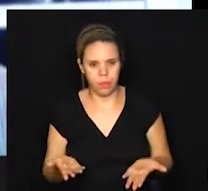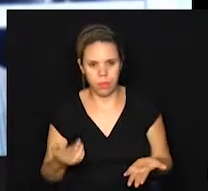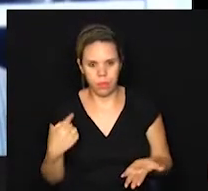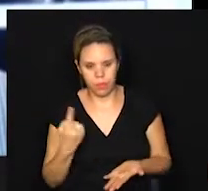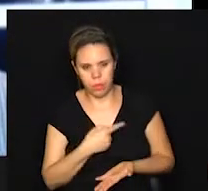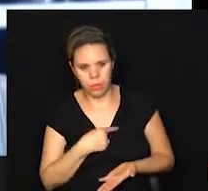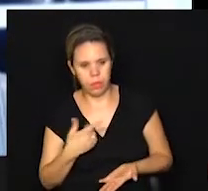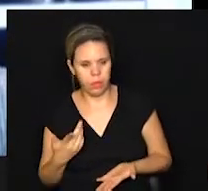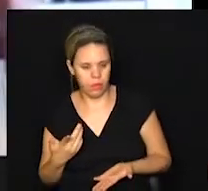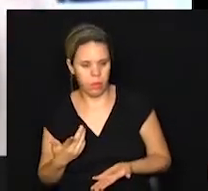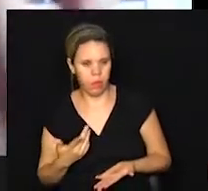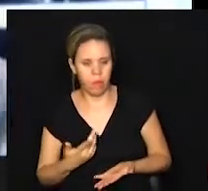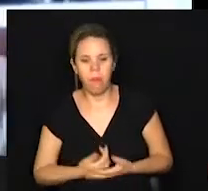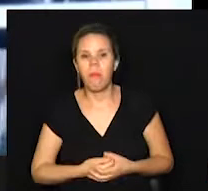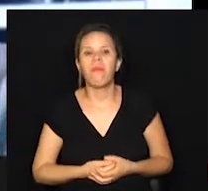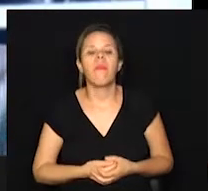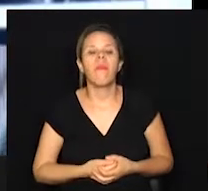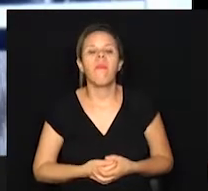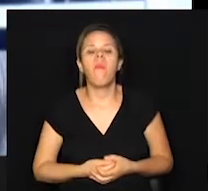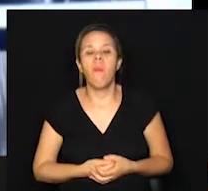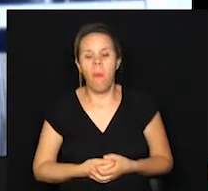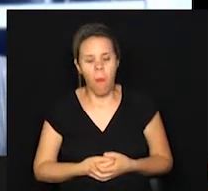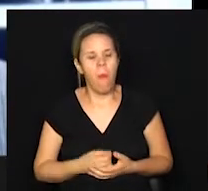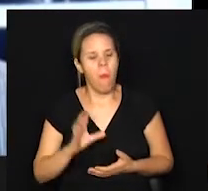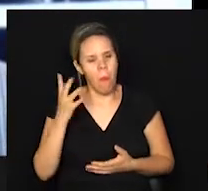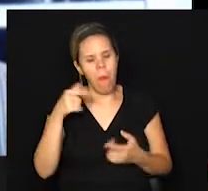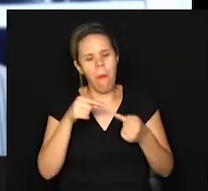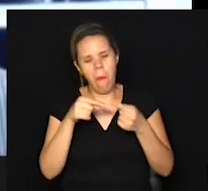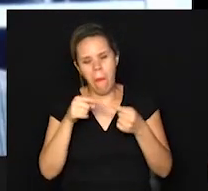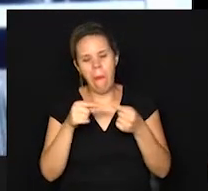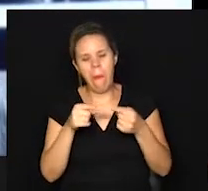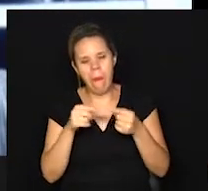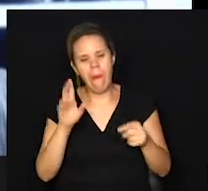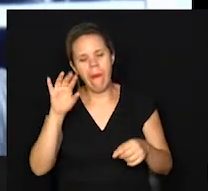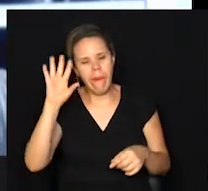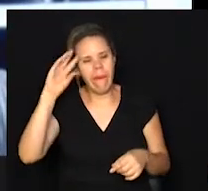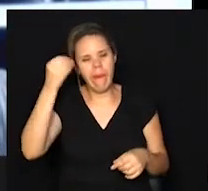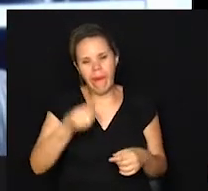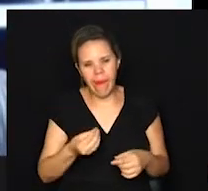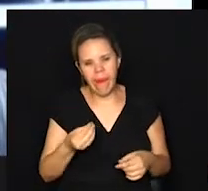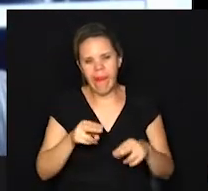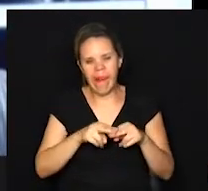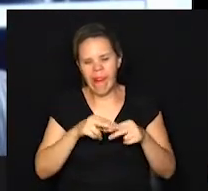liga as linhas, os fatos, e então entende o porquê dessa